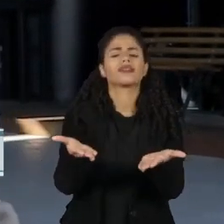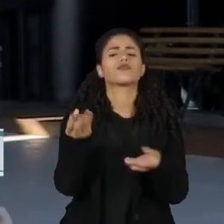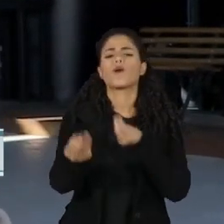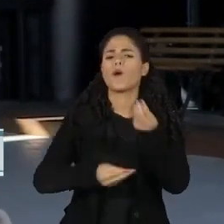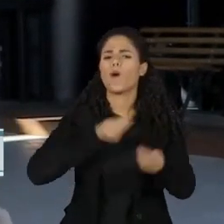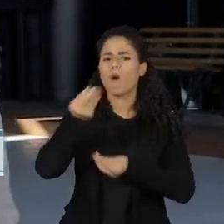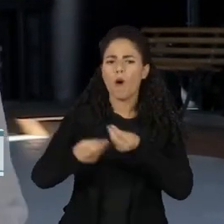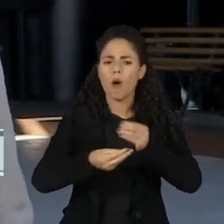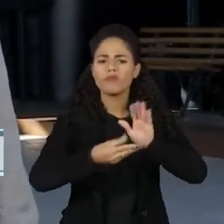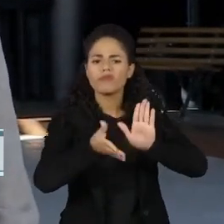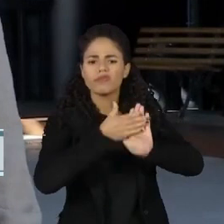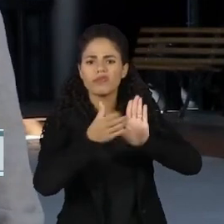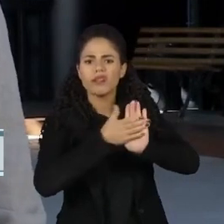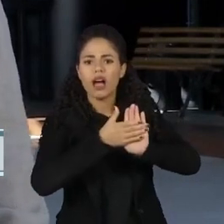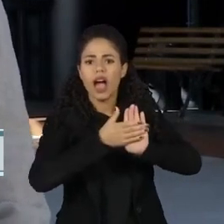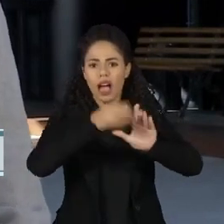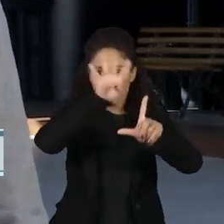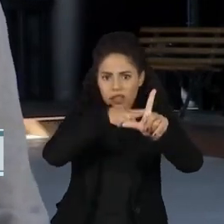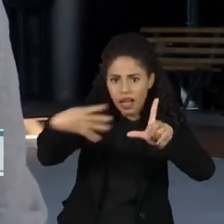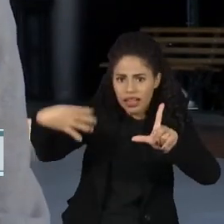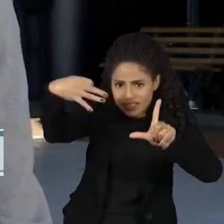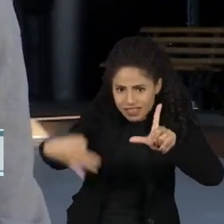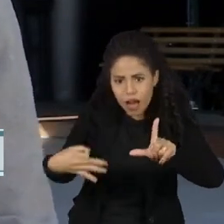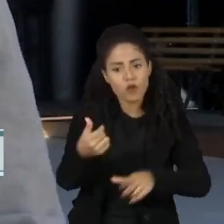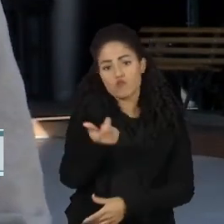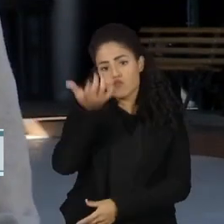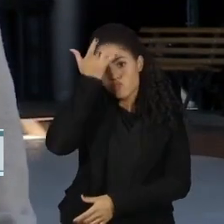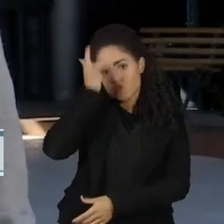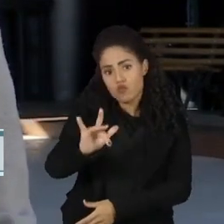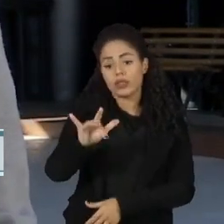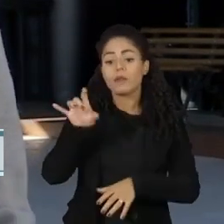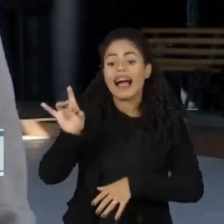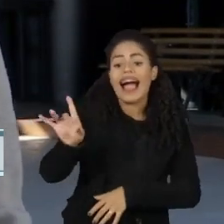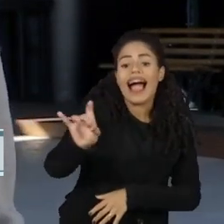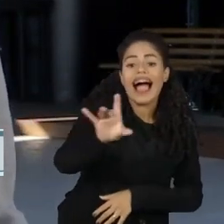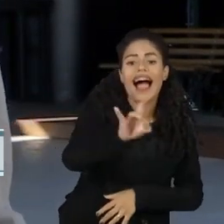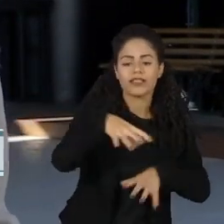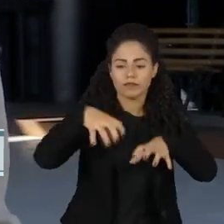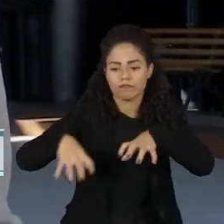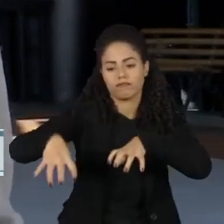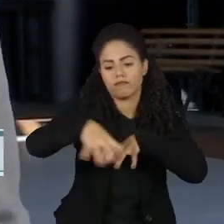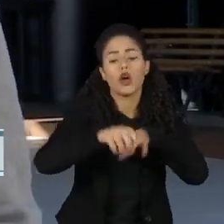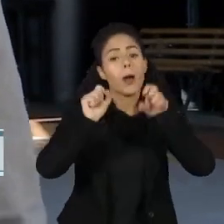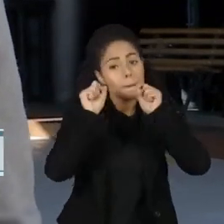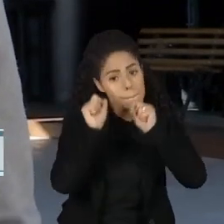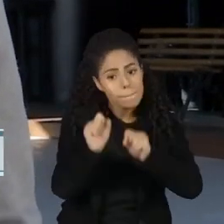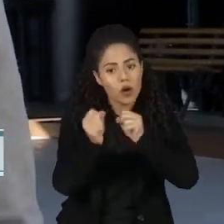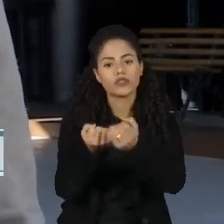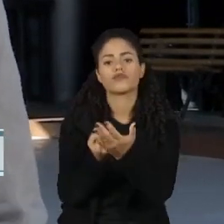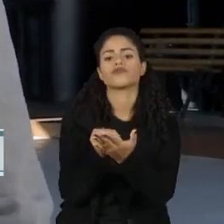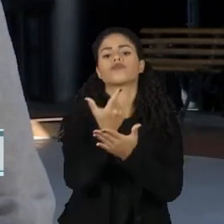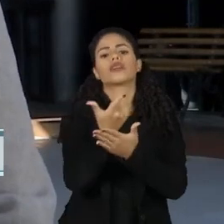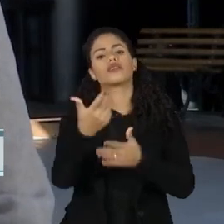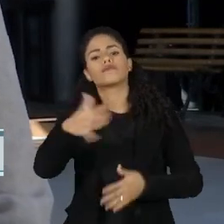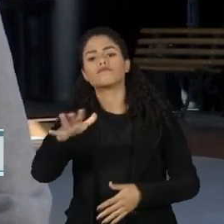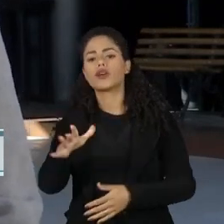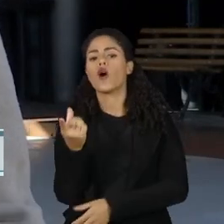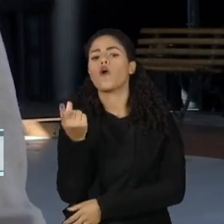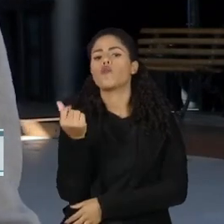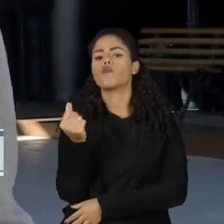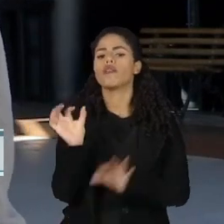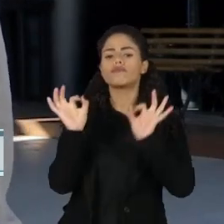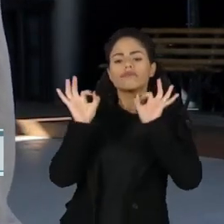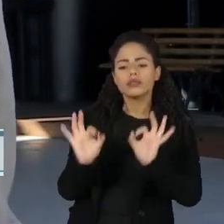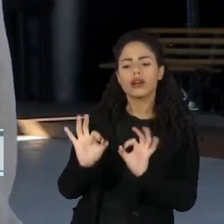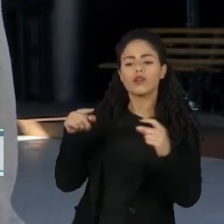há tabelamento para os combustíveis. Por isso, cada estabelecimento pode vender pelo preço que acha justo e